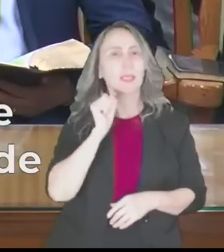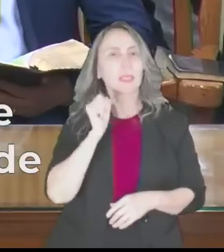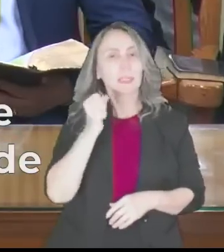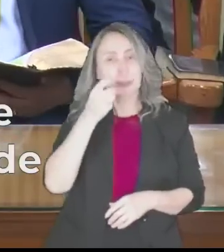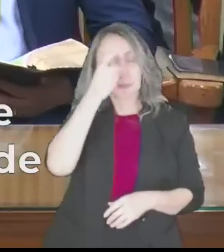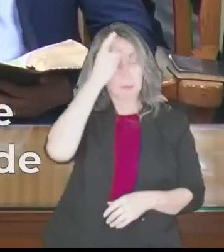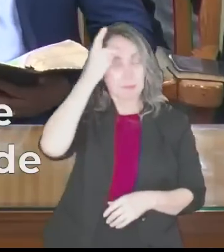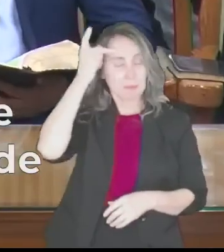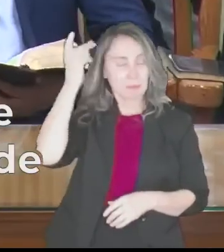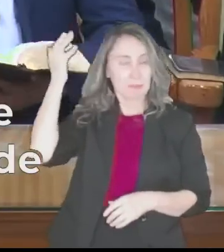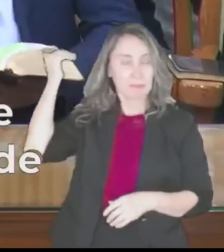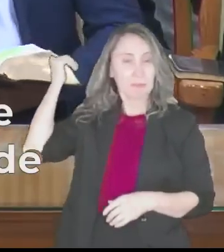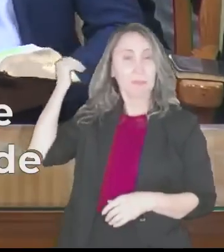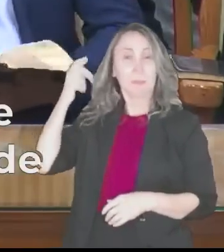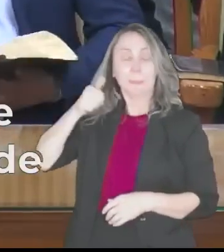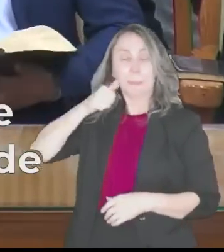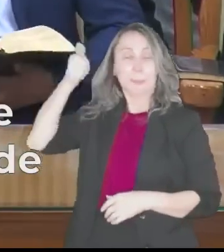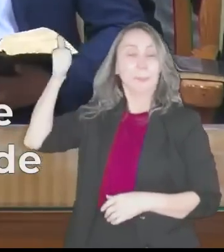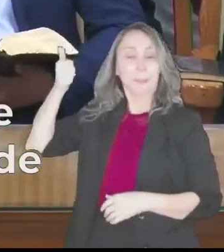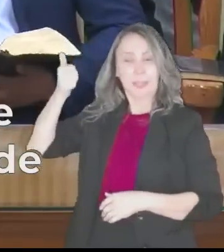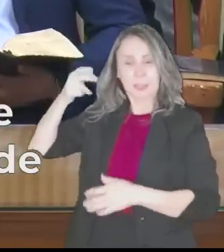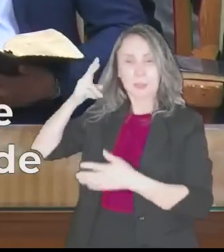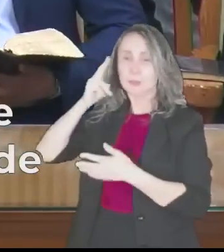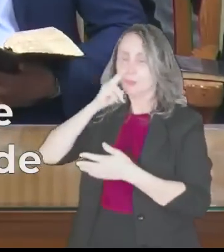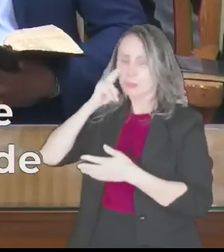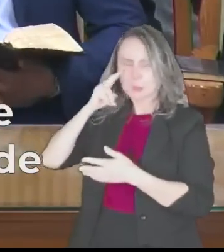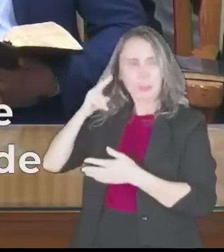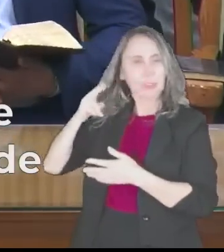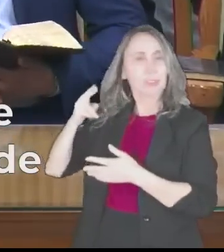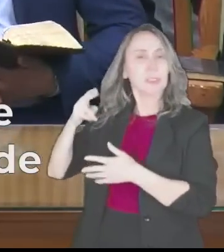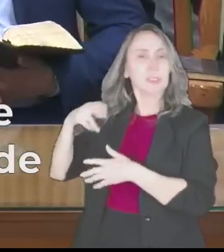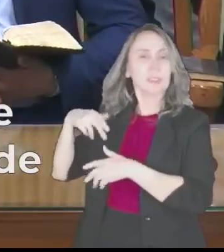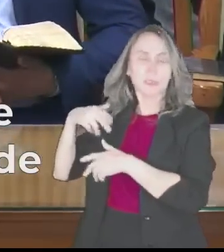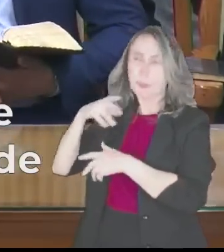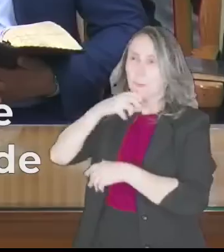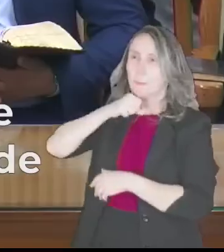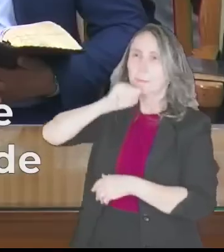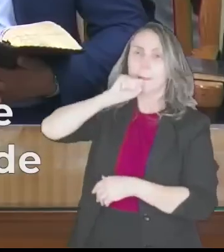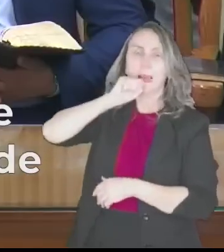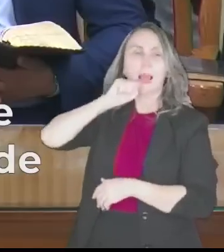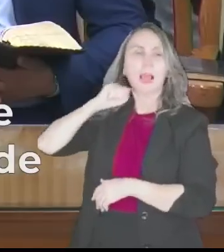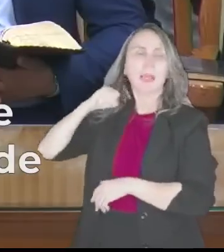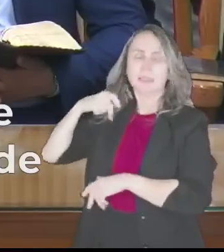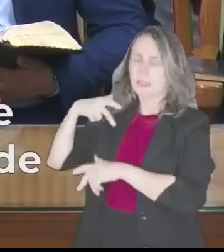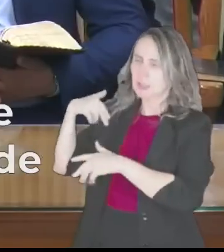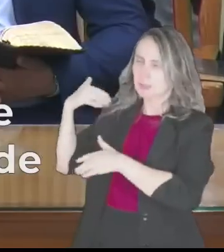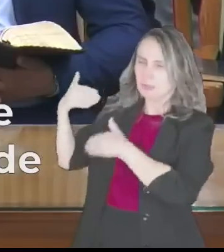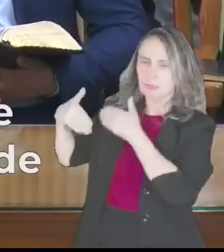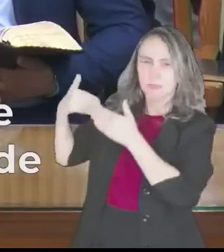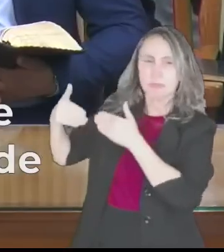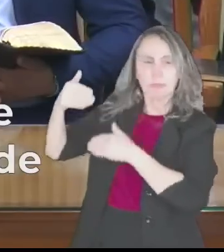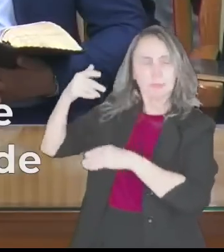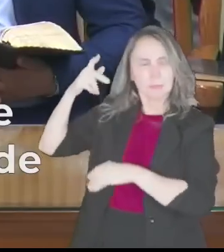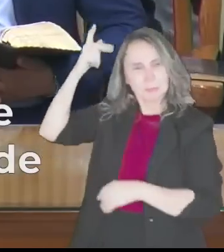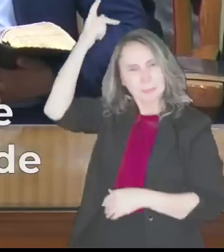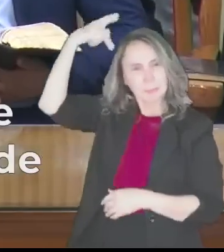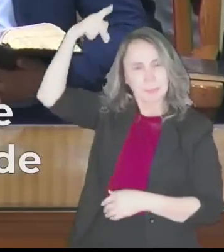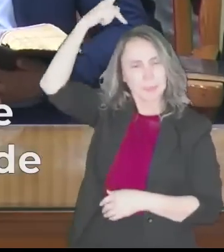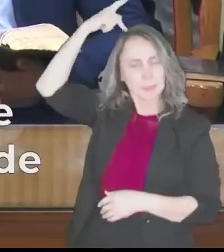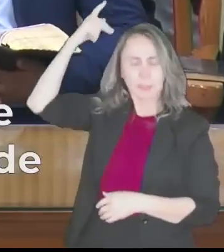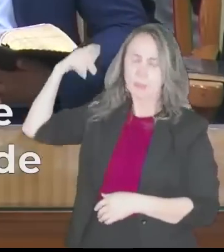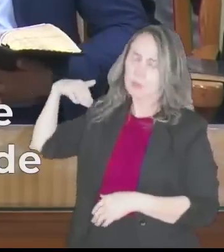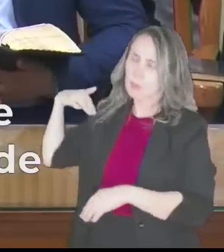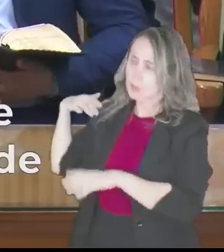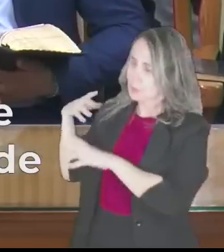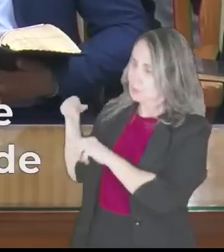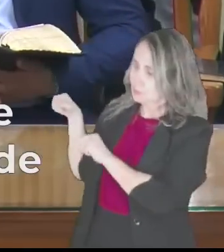vem vindo através dos séculos, pelos reformadores, pelos nossos pais pentecostais. E nós vamos chegando